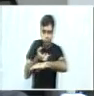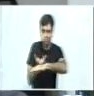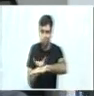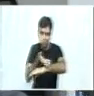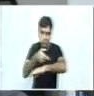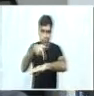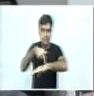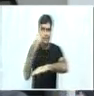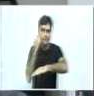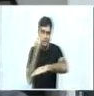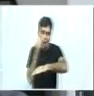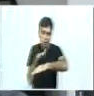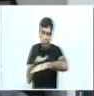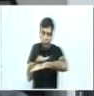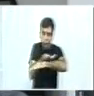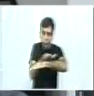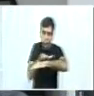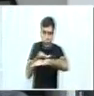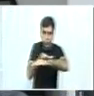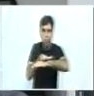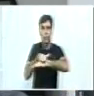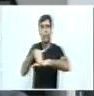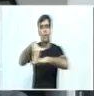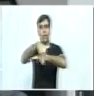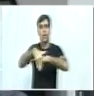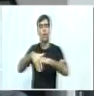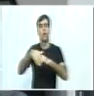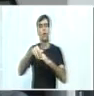Passos, Rua dos Passos, Centro.